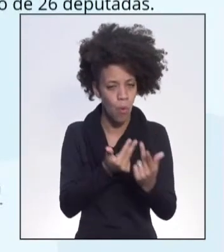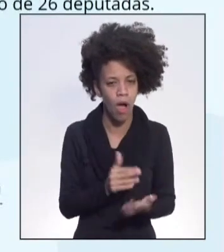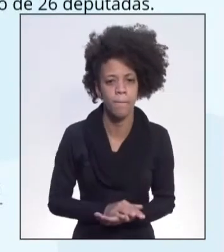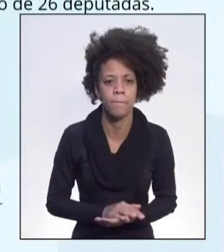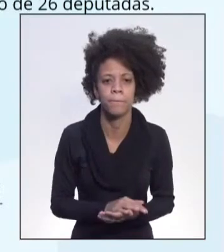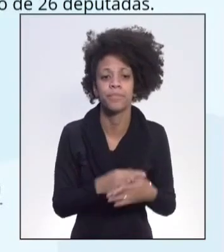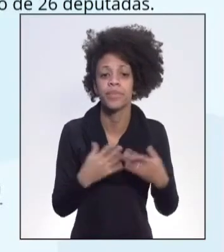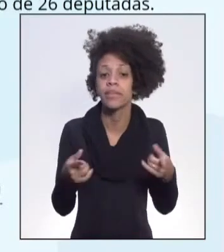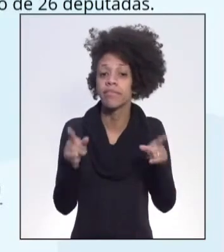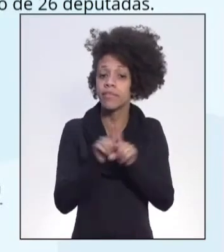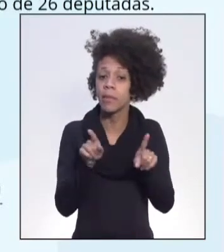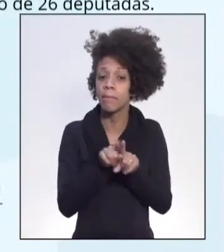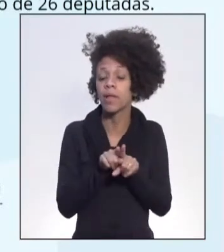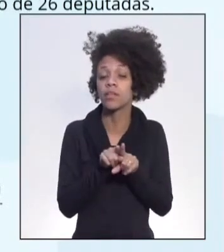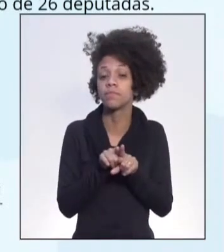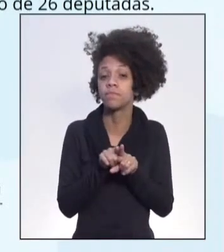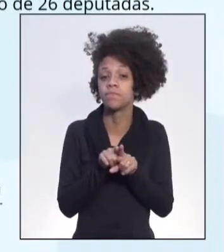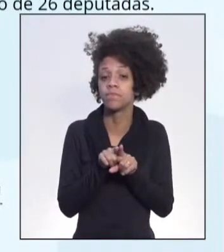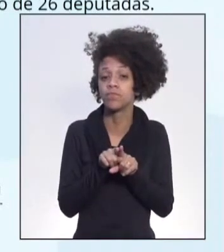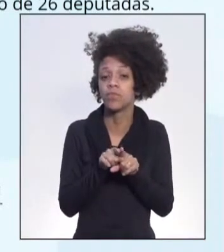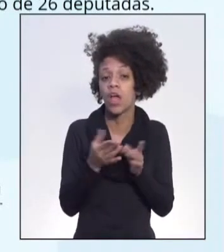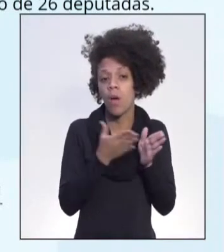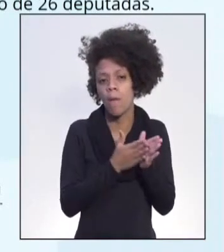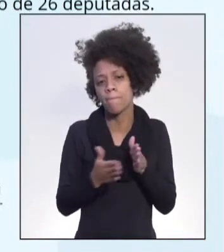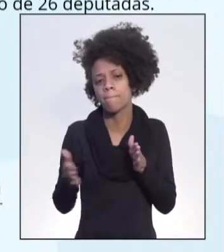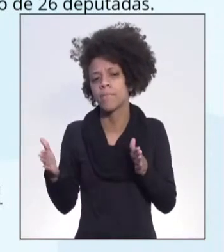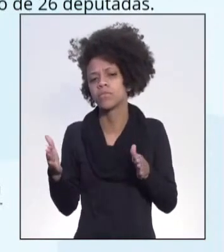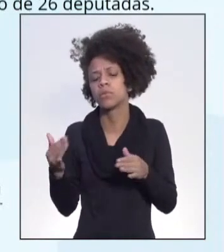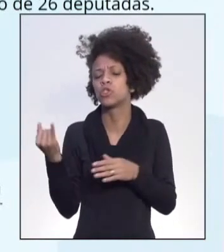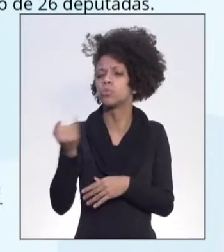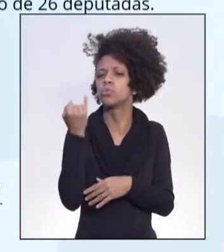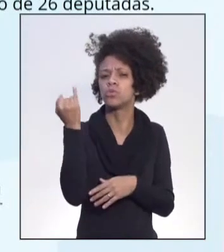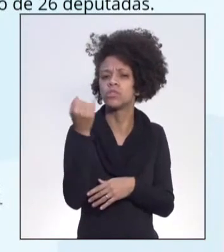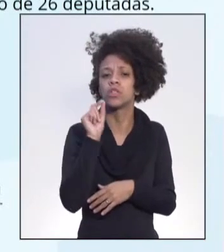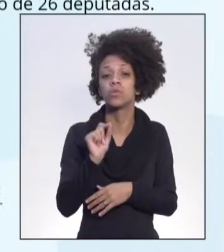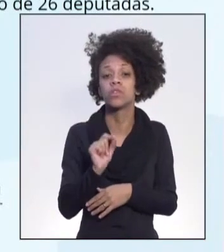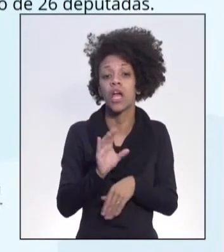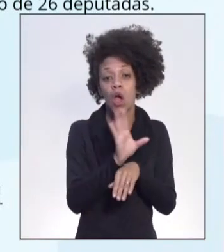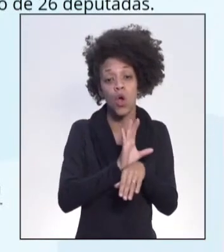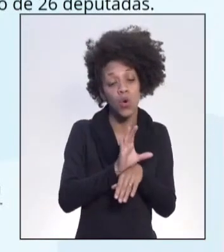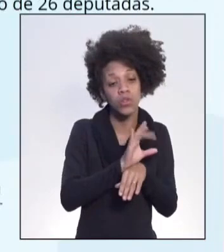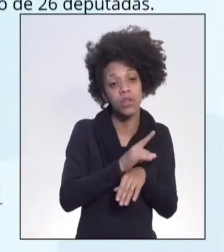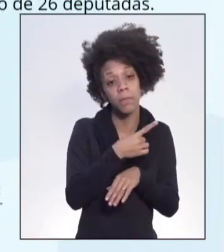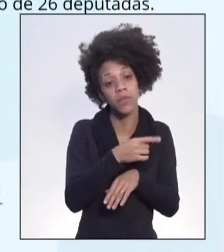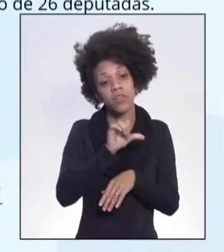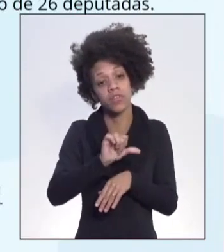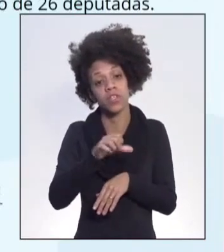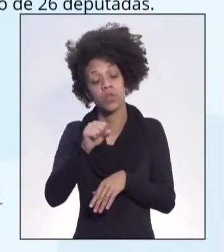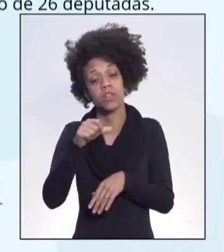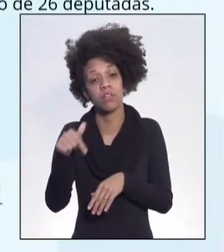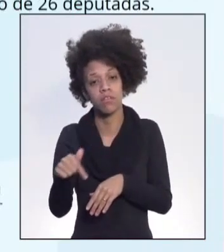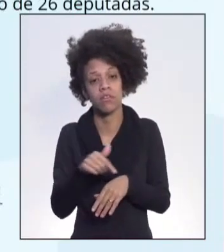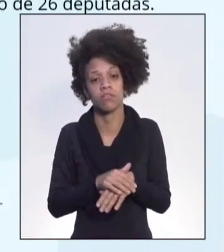E nós tivemos aqui um momento muitíssimo importante, que foi a Constituição de 88.